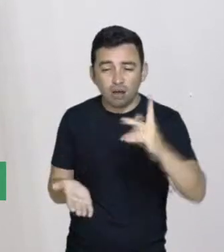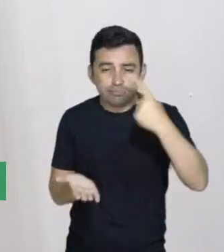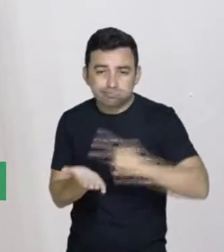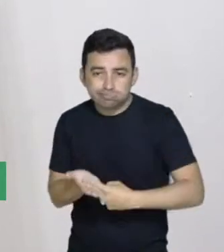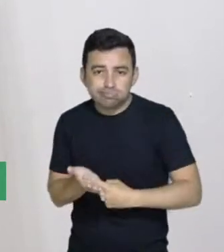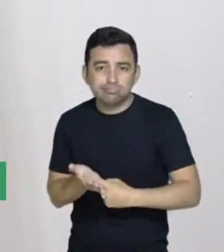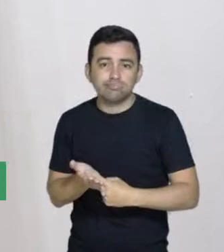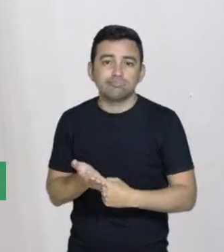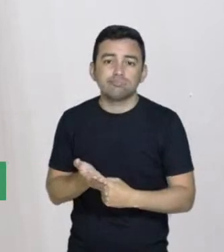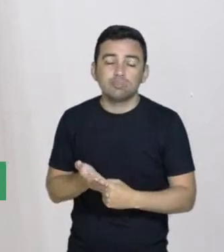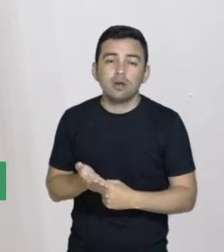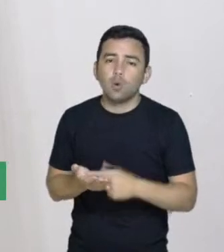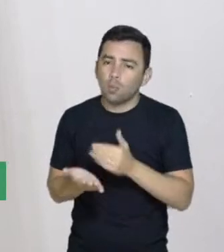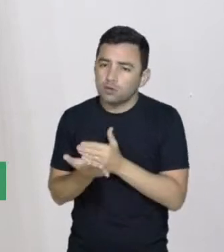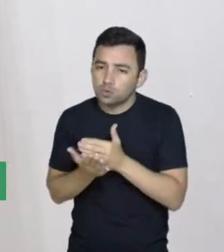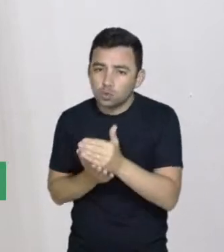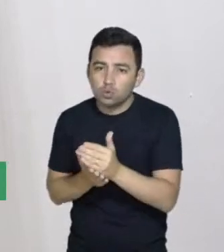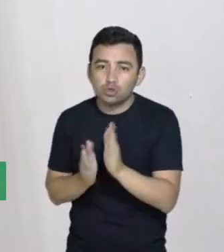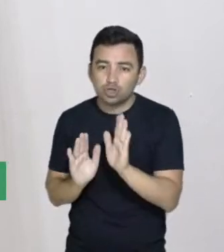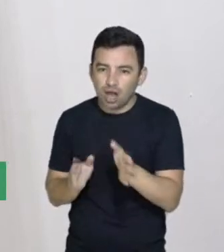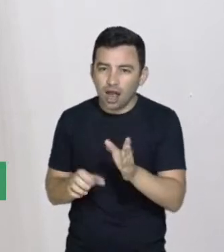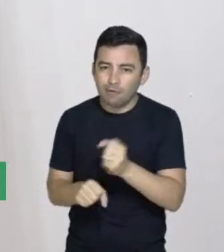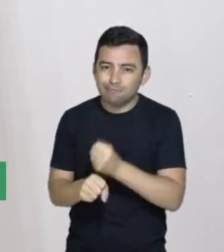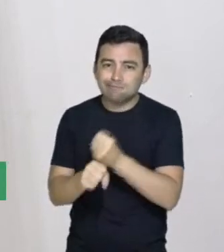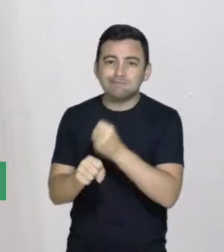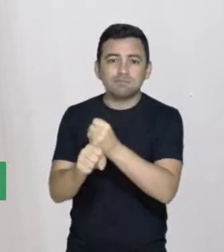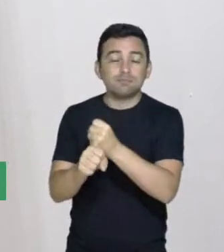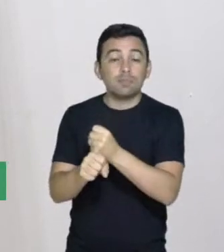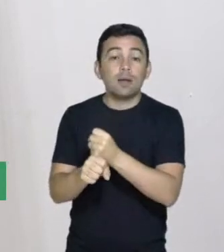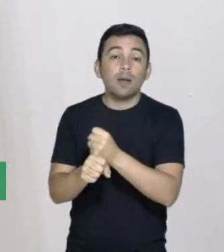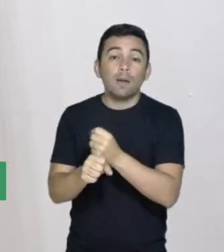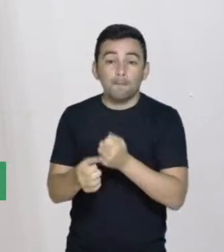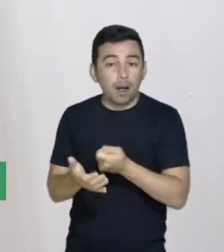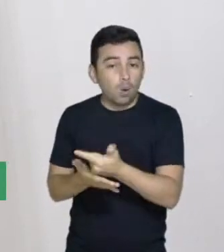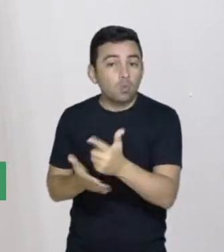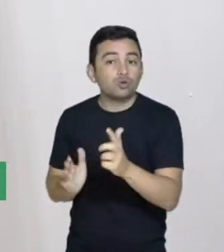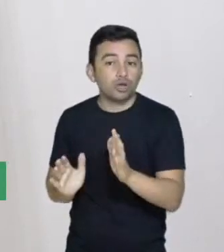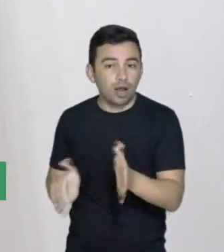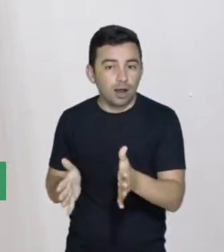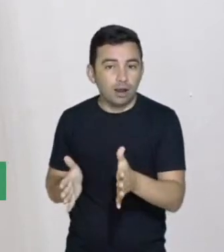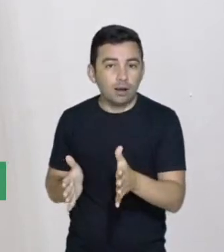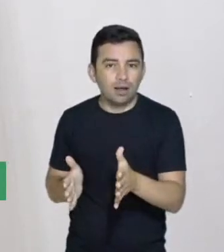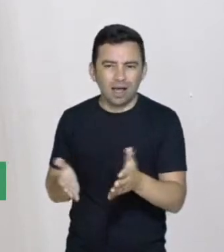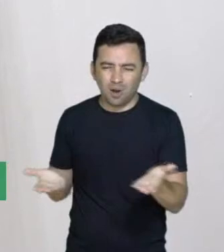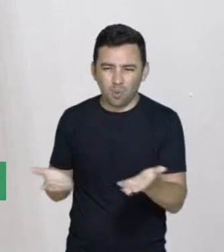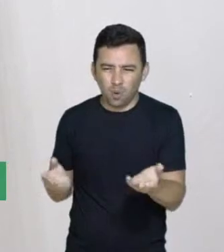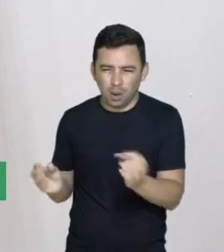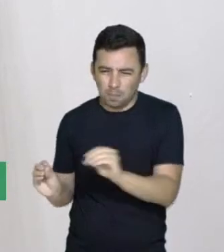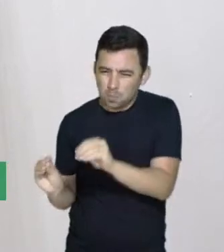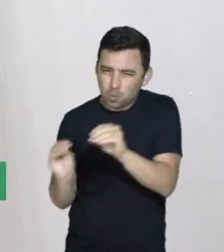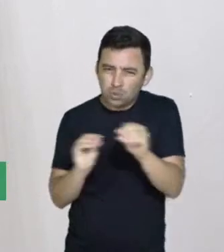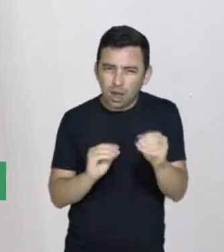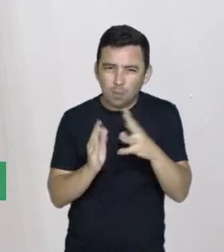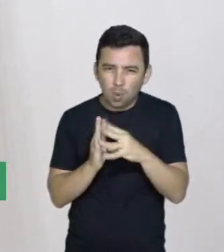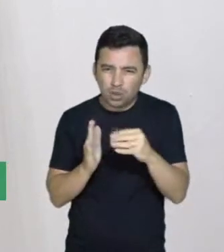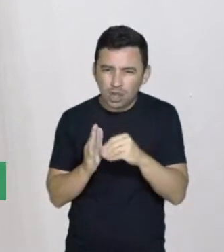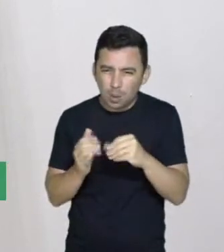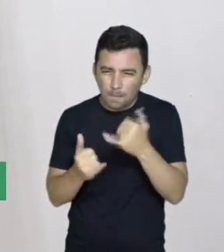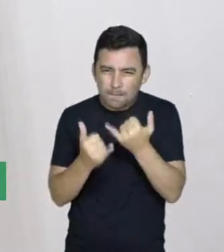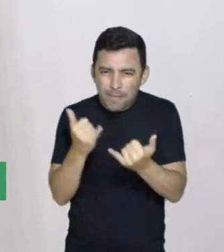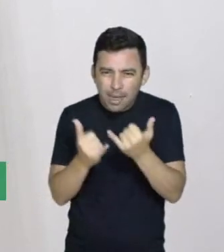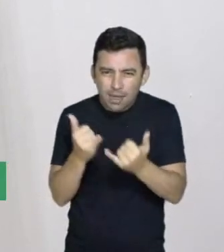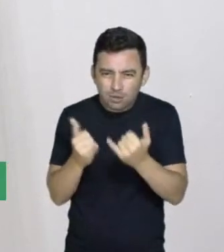firmadas, obras iniciaram, estão em execução e já tiveram um desembolso. Migrar agora o modelo, no meio desse